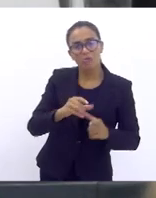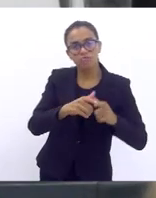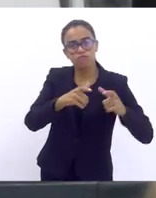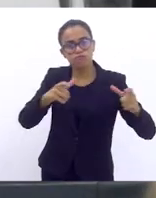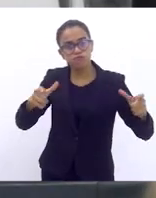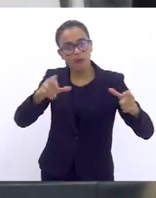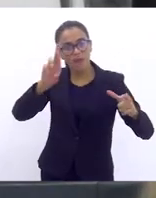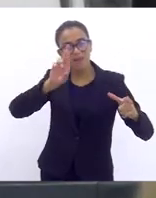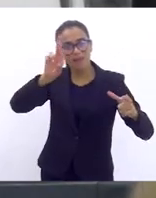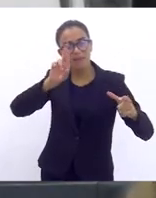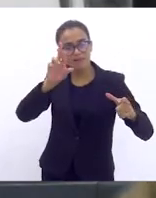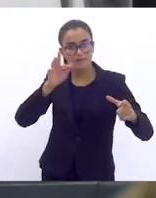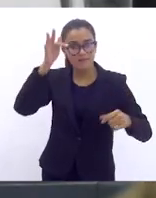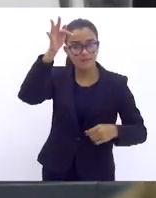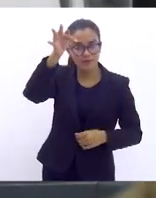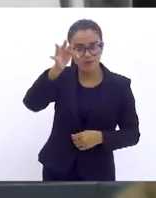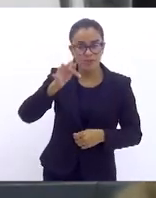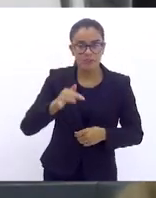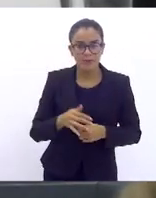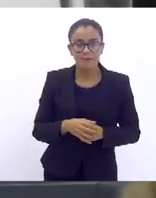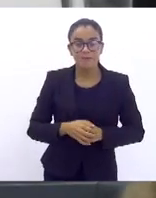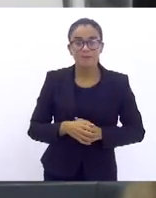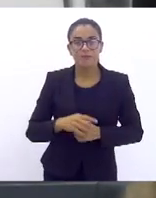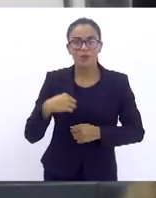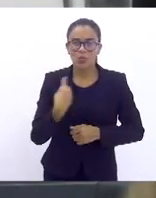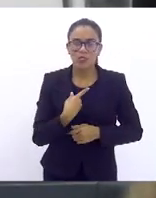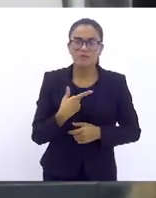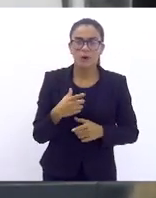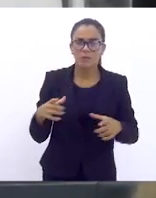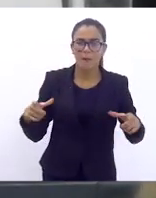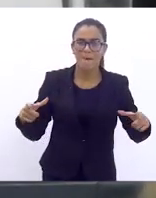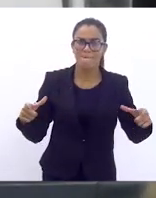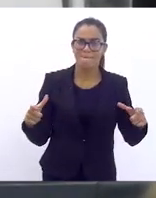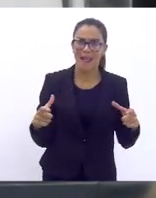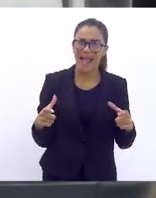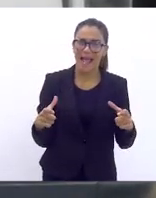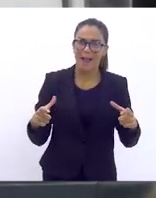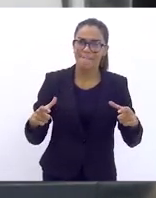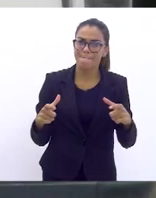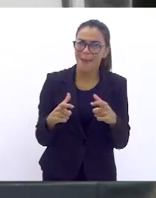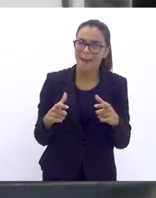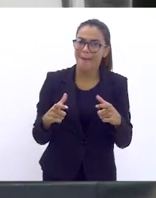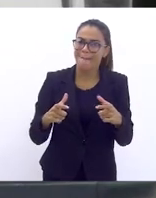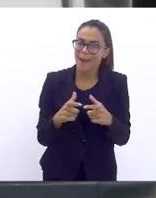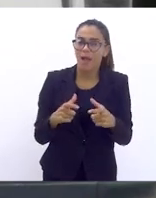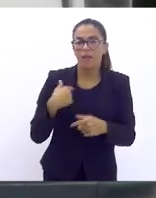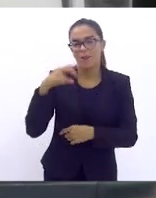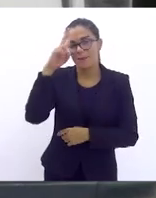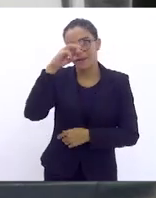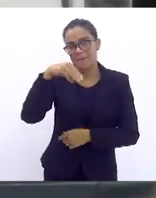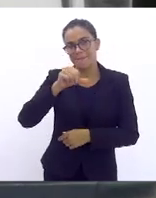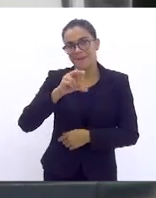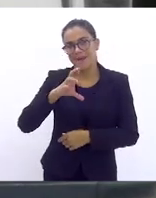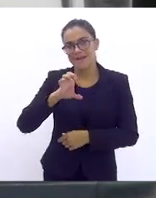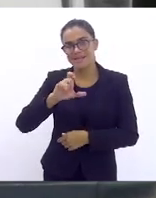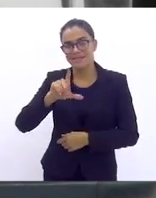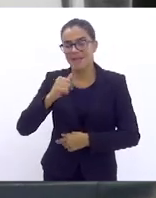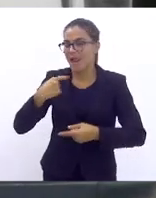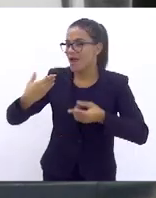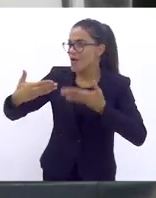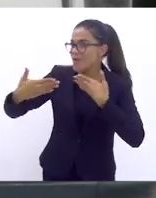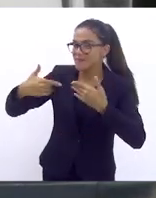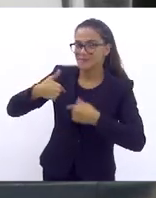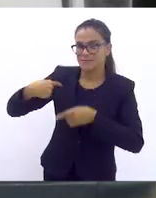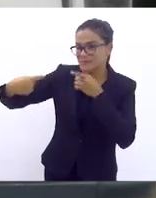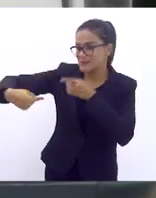portadores de futuro mas nós fomos apertando eu me lembro que a Marcela falava ontem na discussão comigo sobre